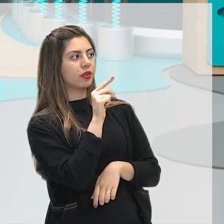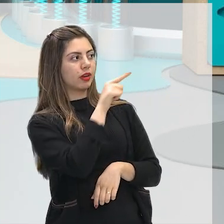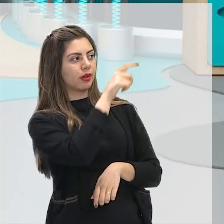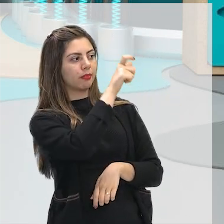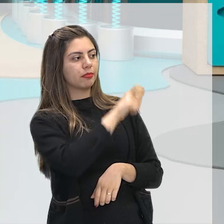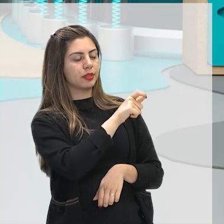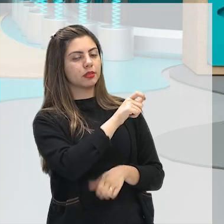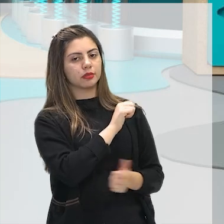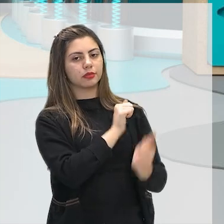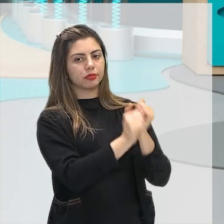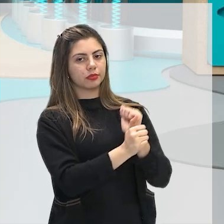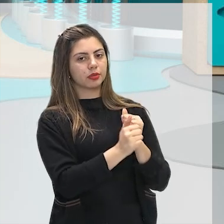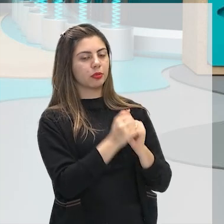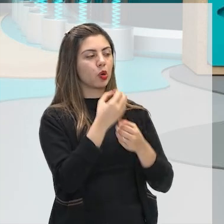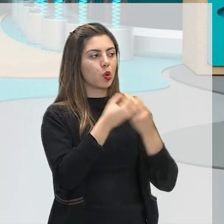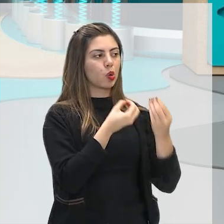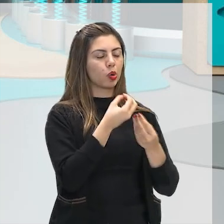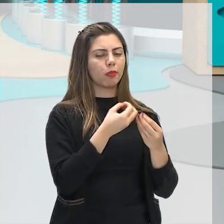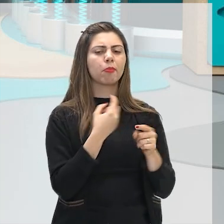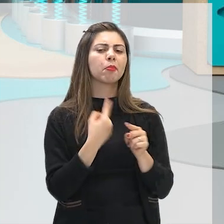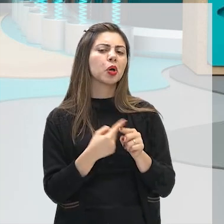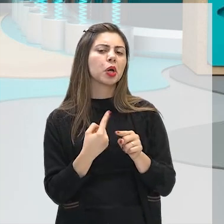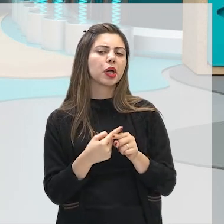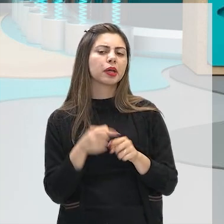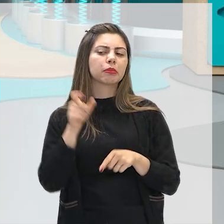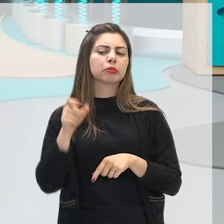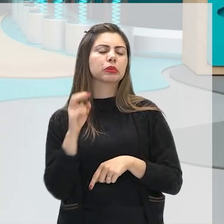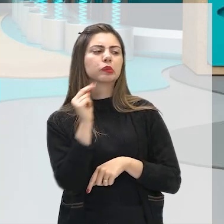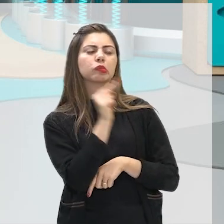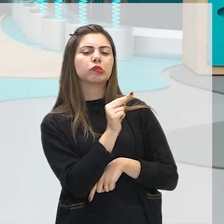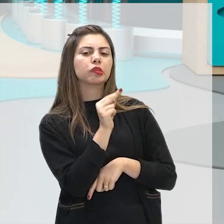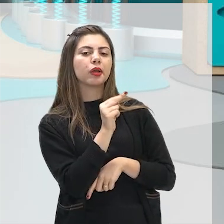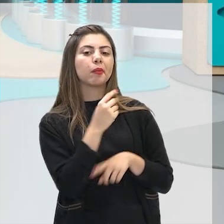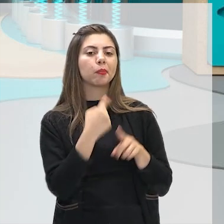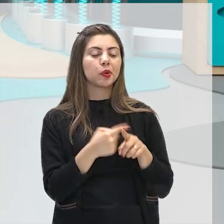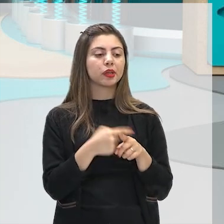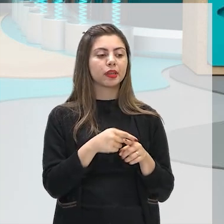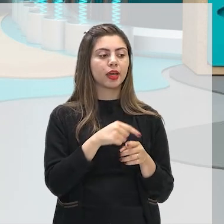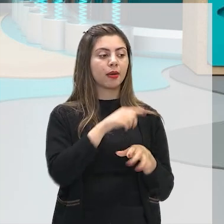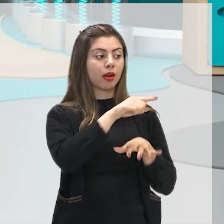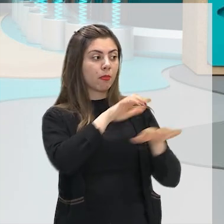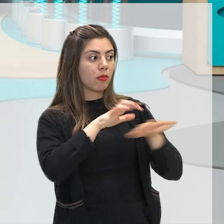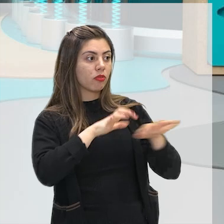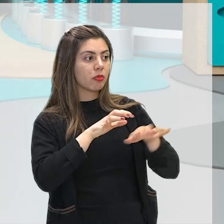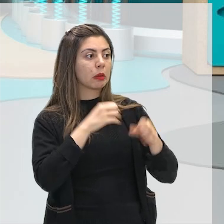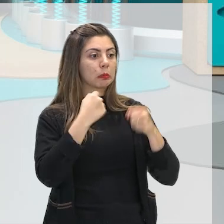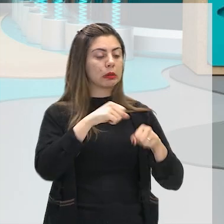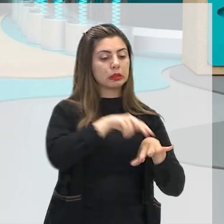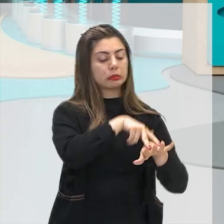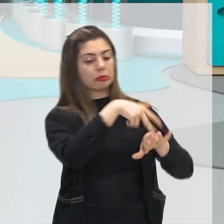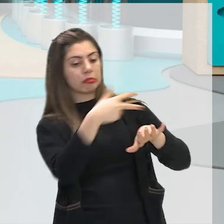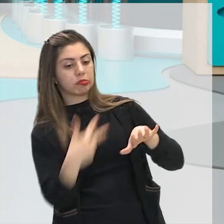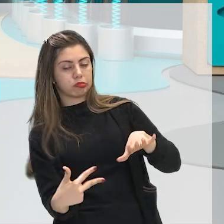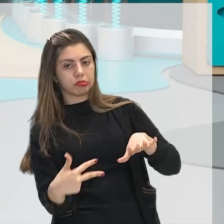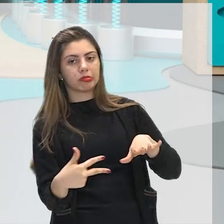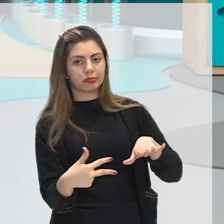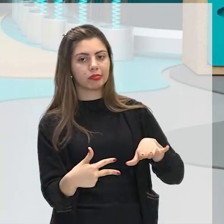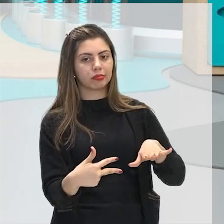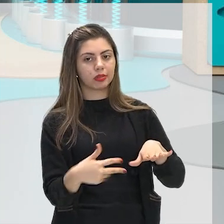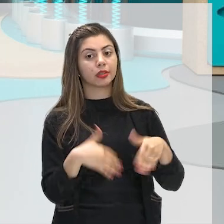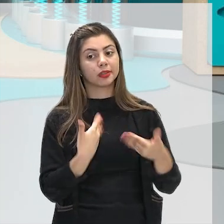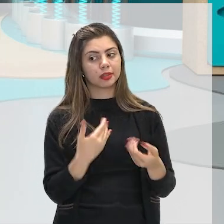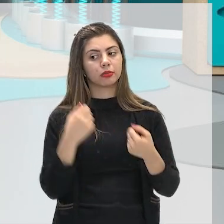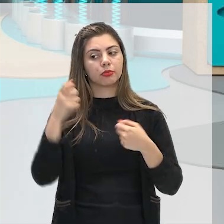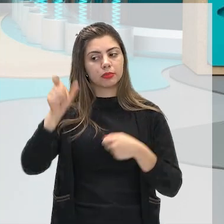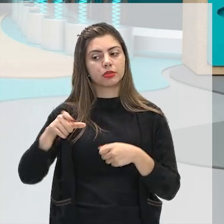praticante de wakeboard. Por quê? Porque qualquer manobra, ele pode se desequilibrar e acontecer um acidente.